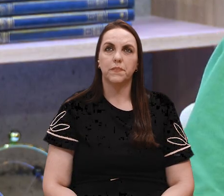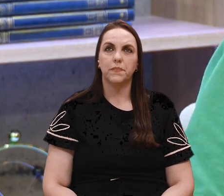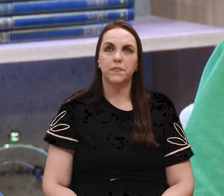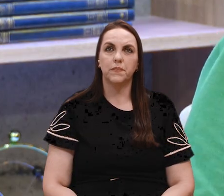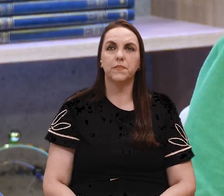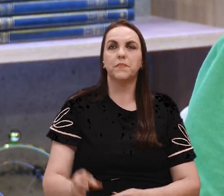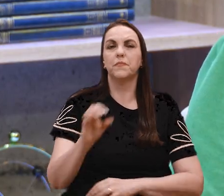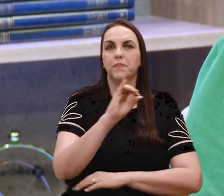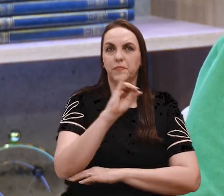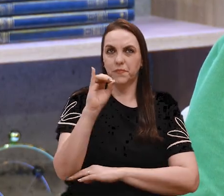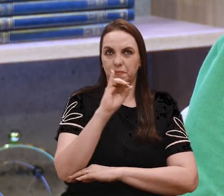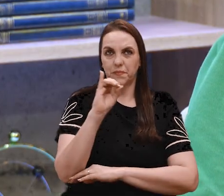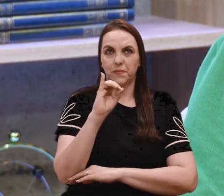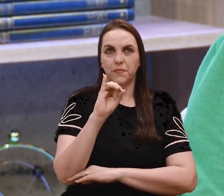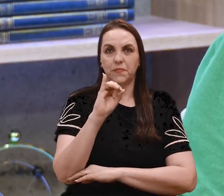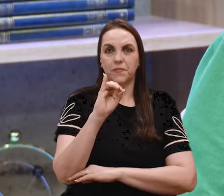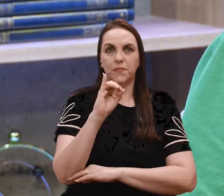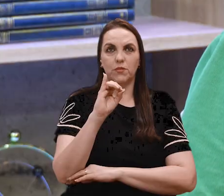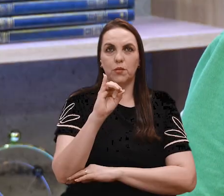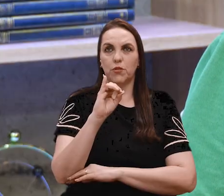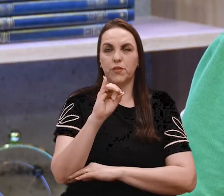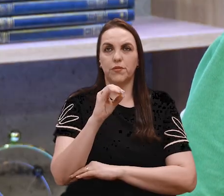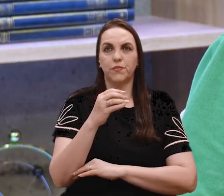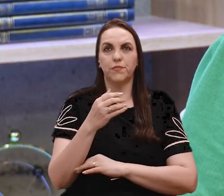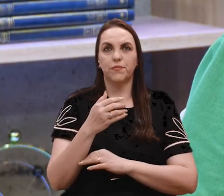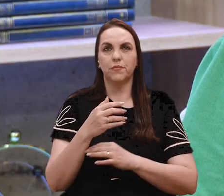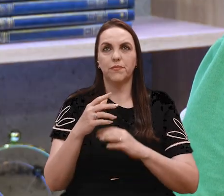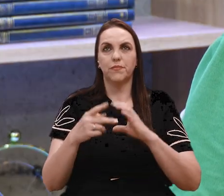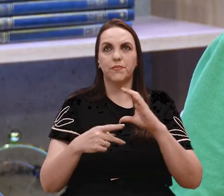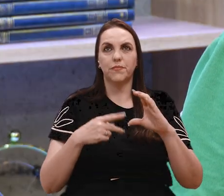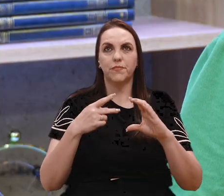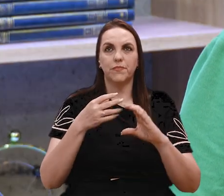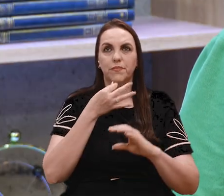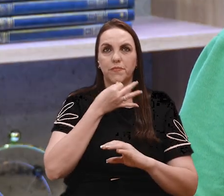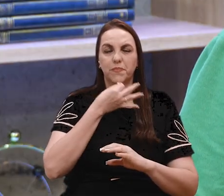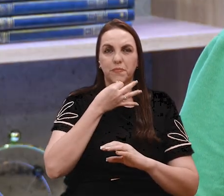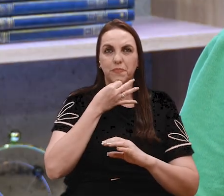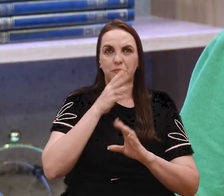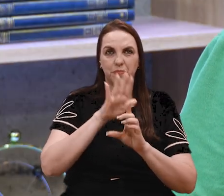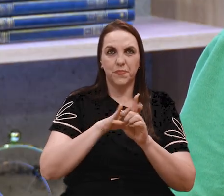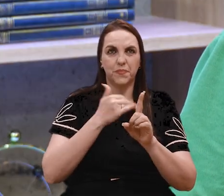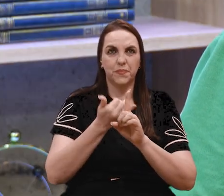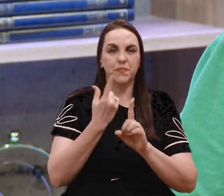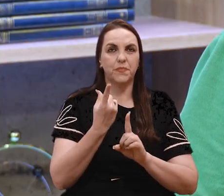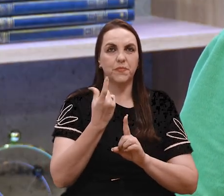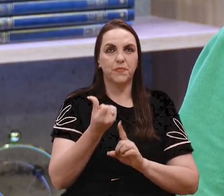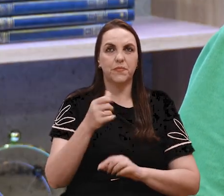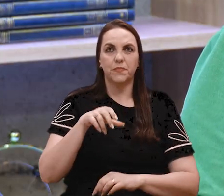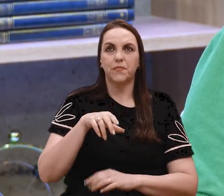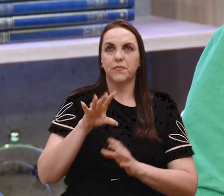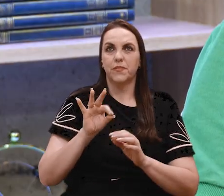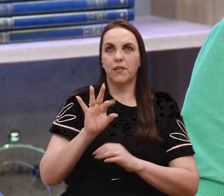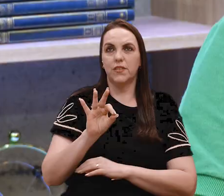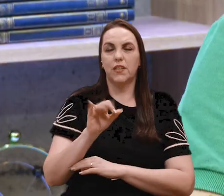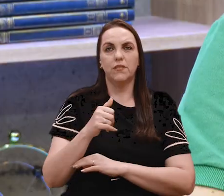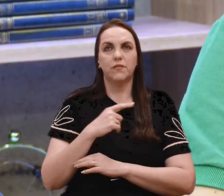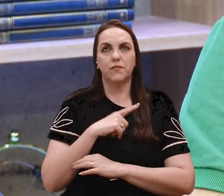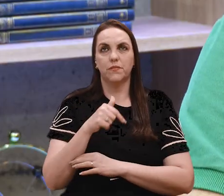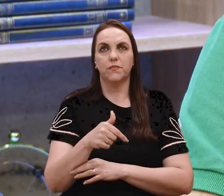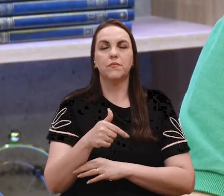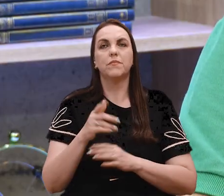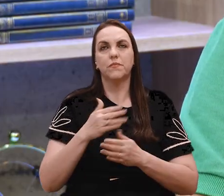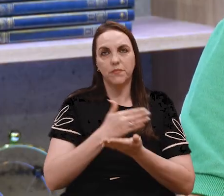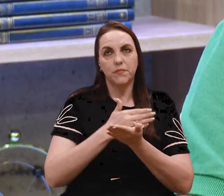Olá para você que acompanha a TV Câmara Caxias, o canal 16 da Claronet e também as redes sociais do Legislativo Caxiense.